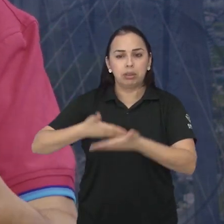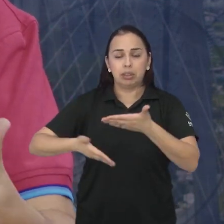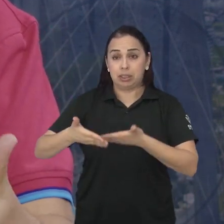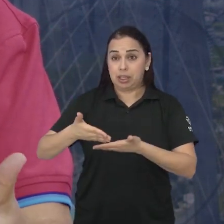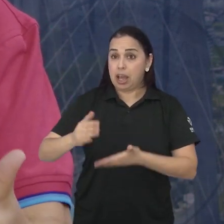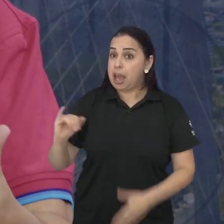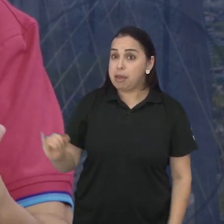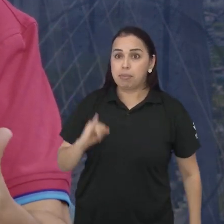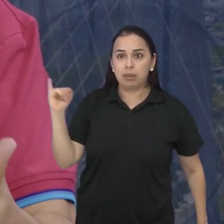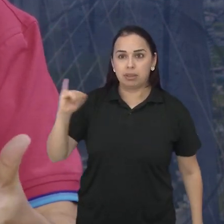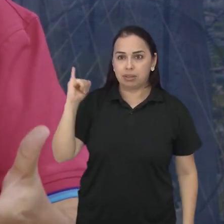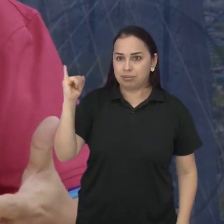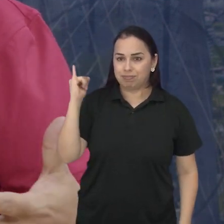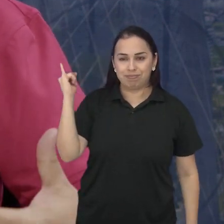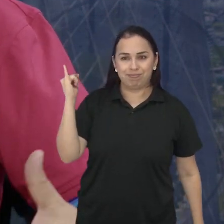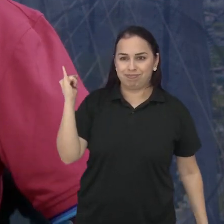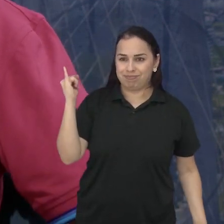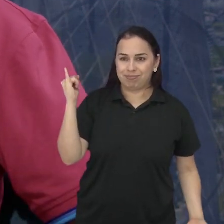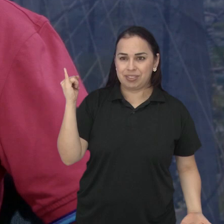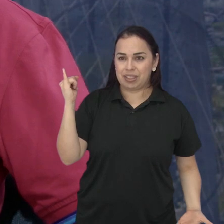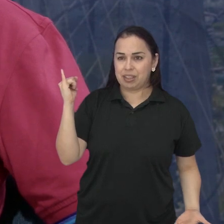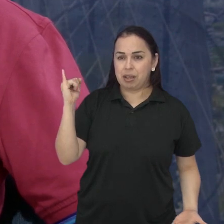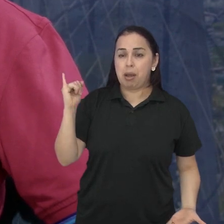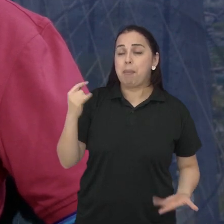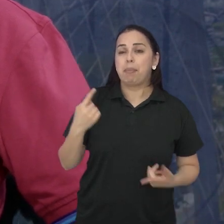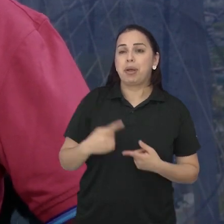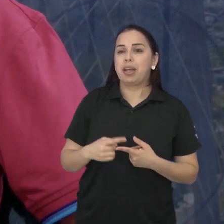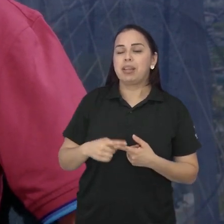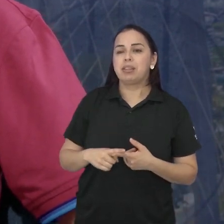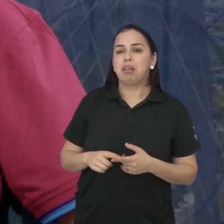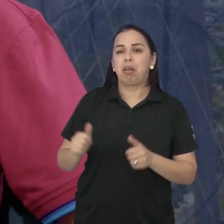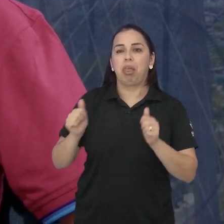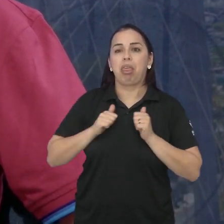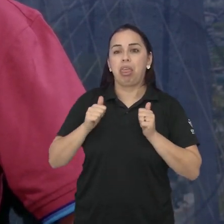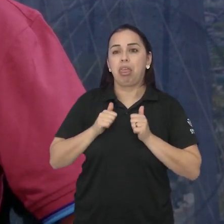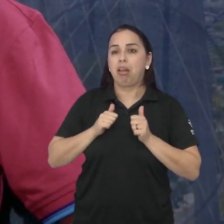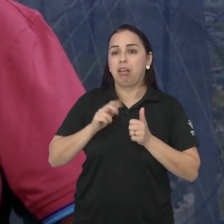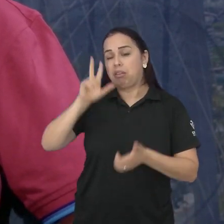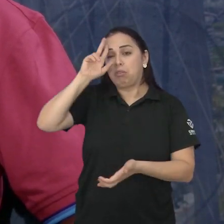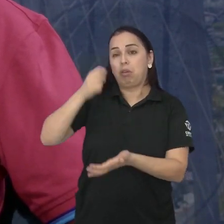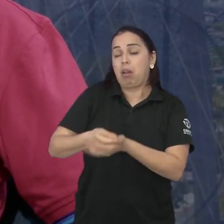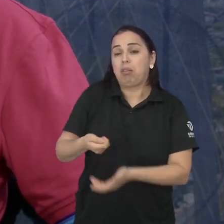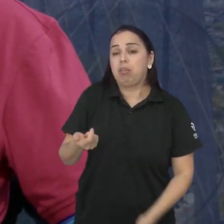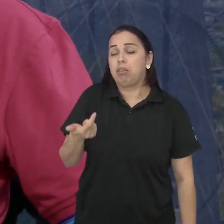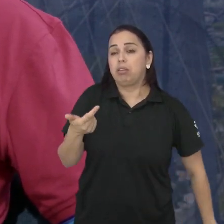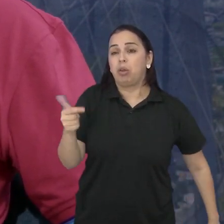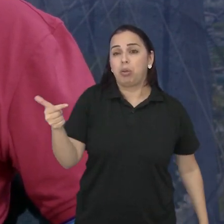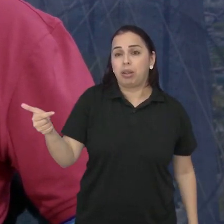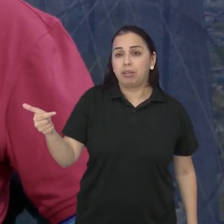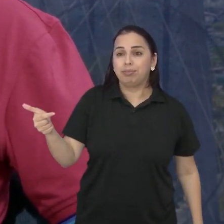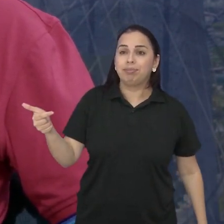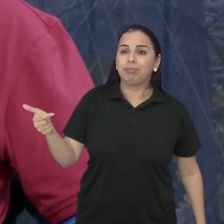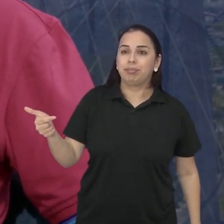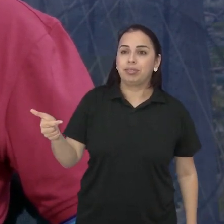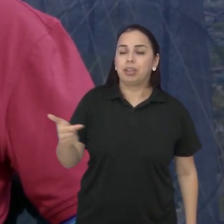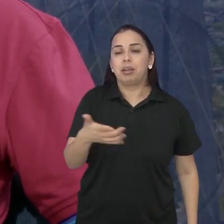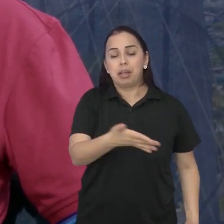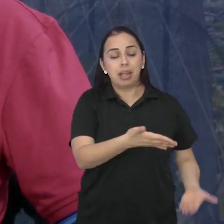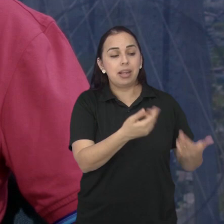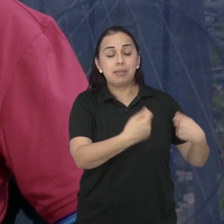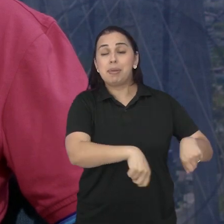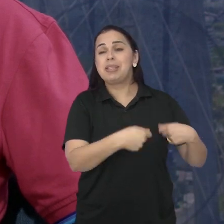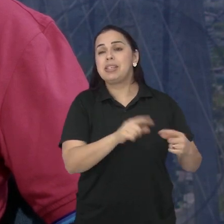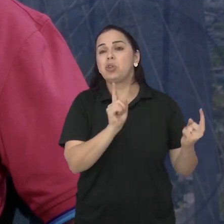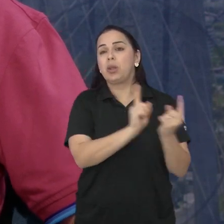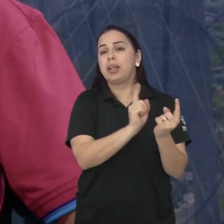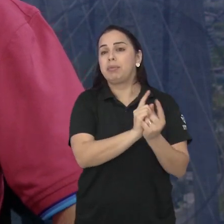é importante, senão a gente não busca soluções, a gente fica buscando culpados e esquece daquele que precisa do